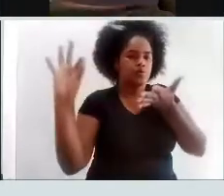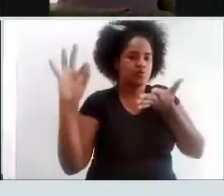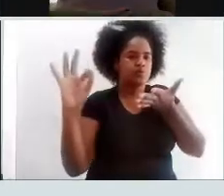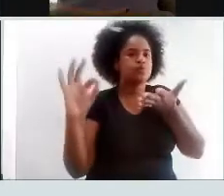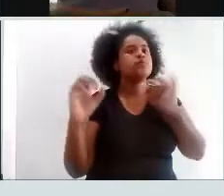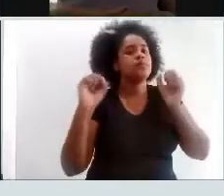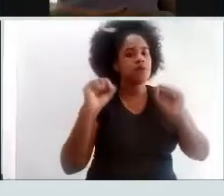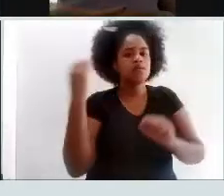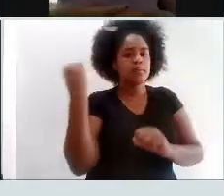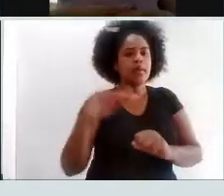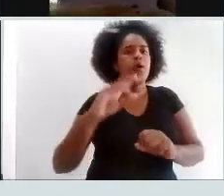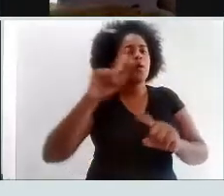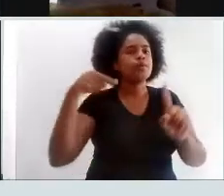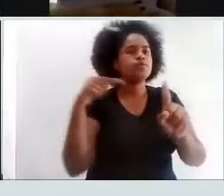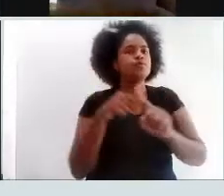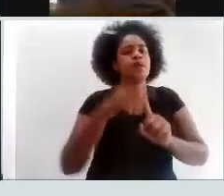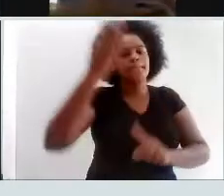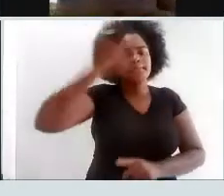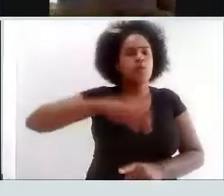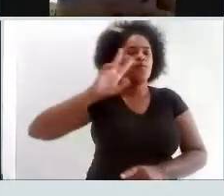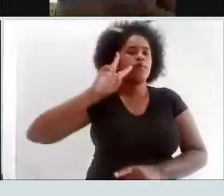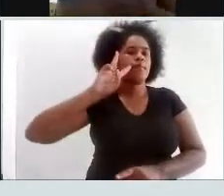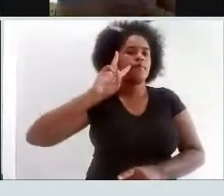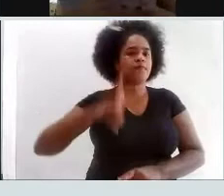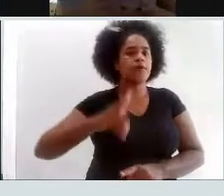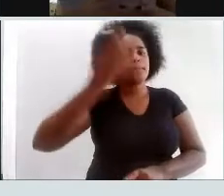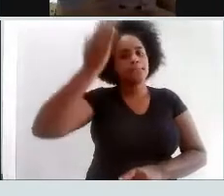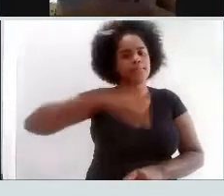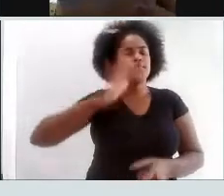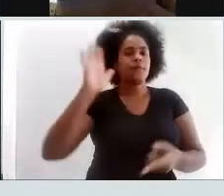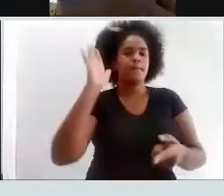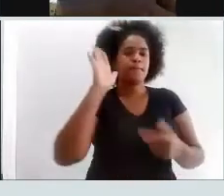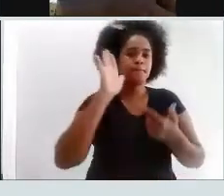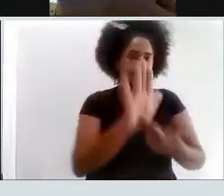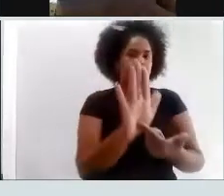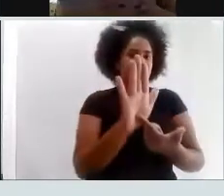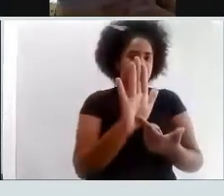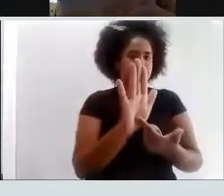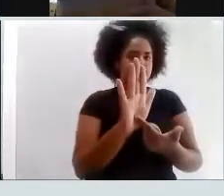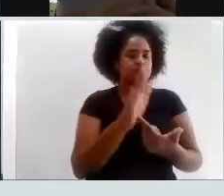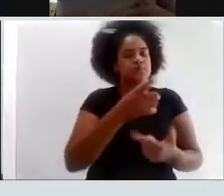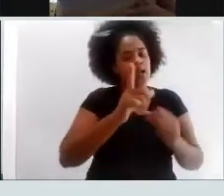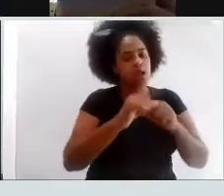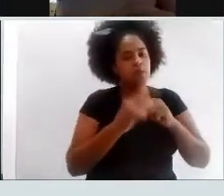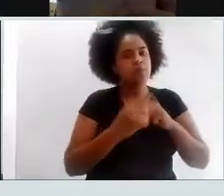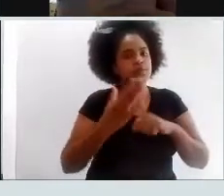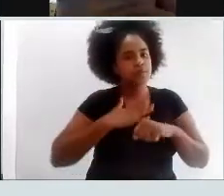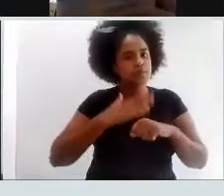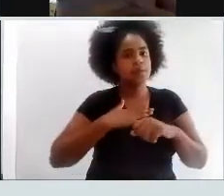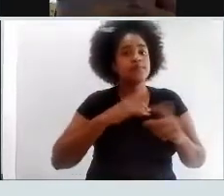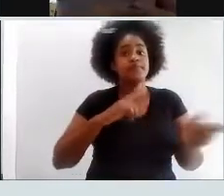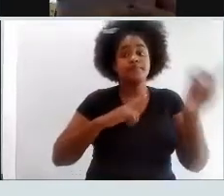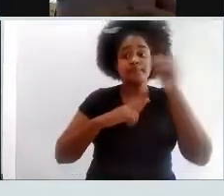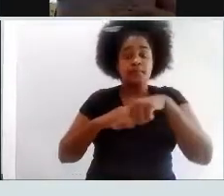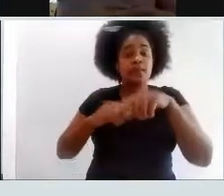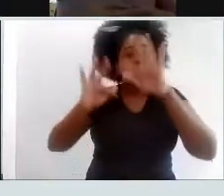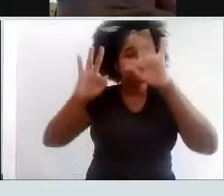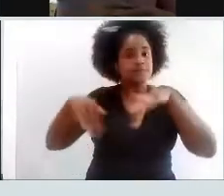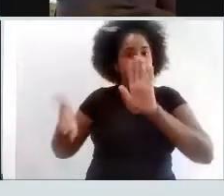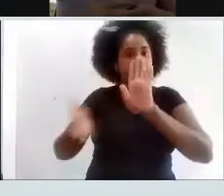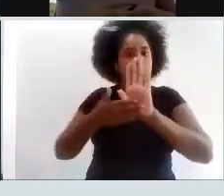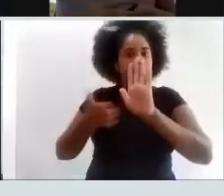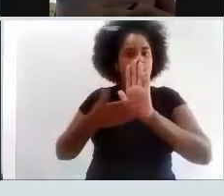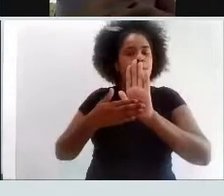realmente defender aquilo que eu penso. E aí a gente tem a proposta de intervenção, que é um meio de resolver o problema do texto que eu acabei de falar para